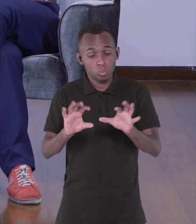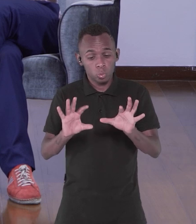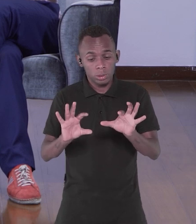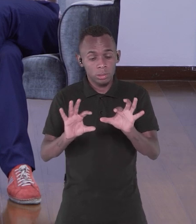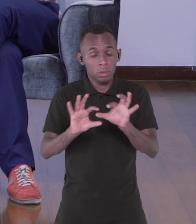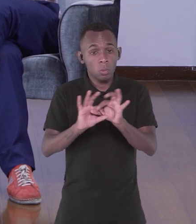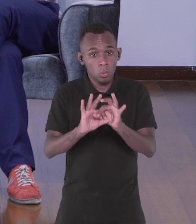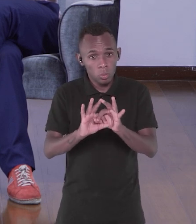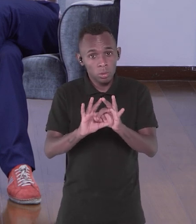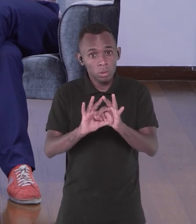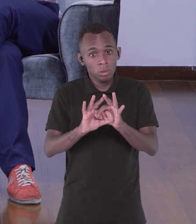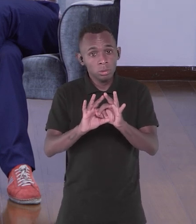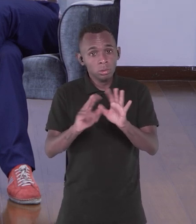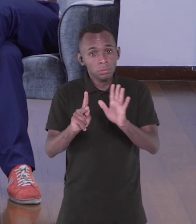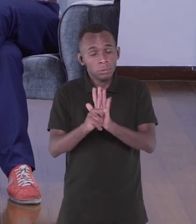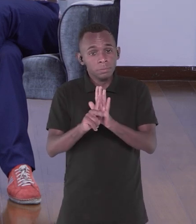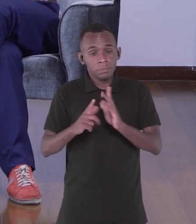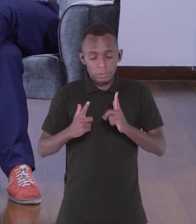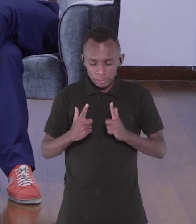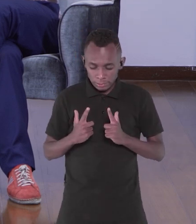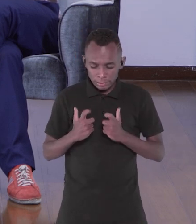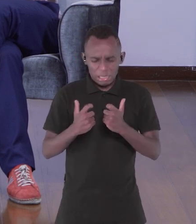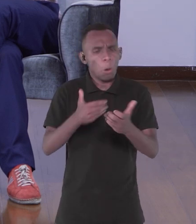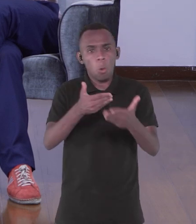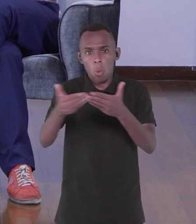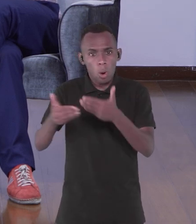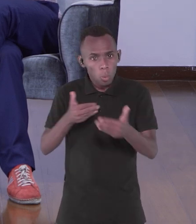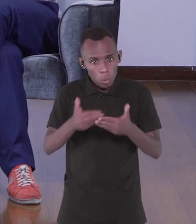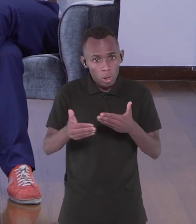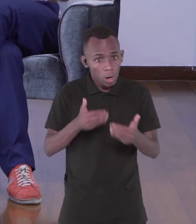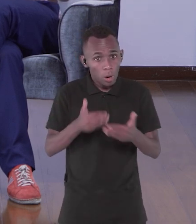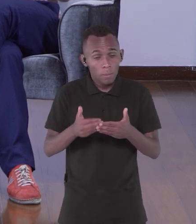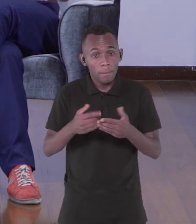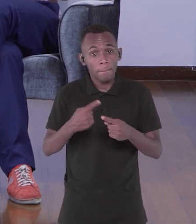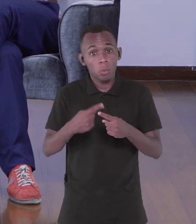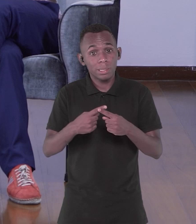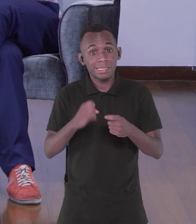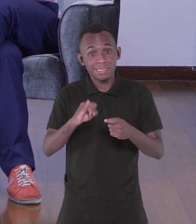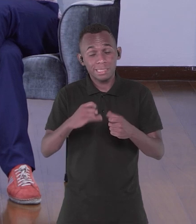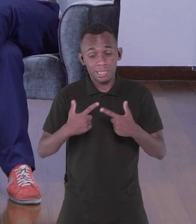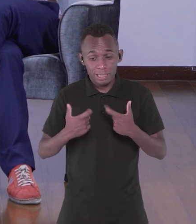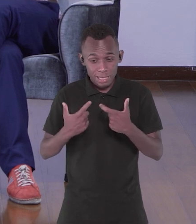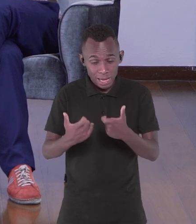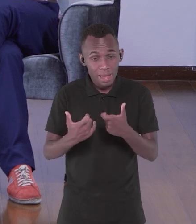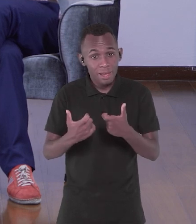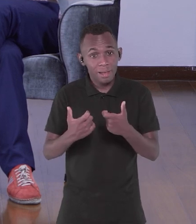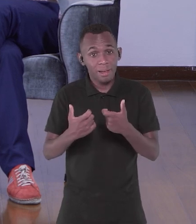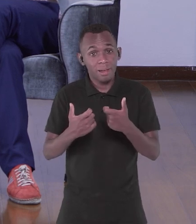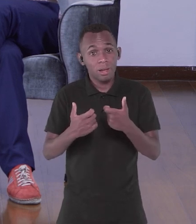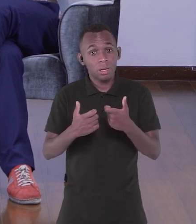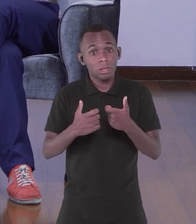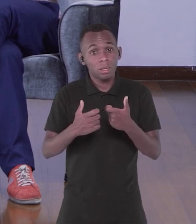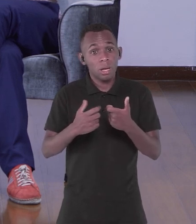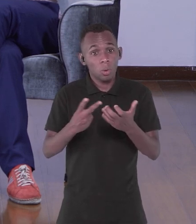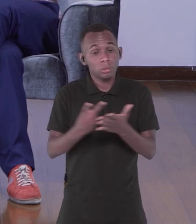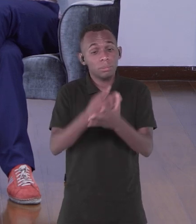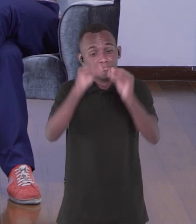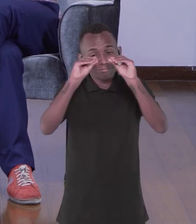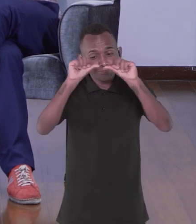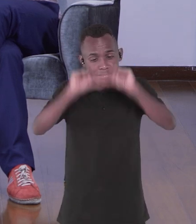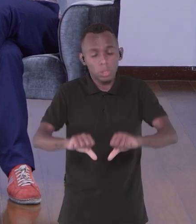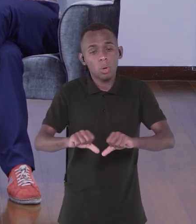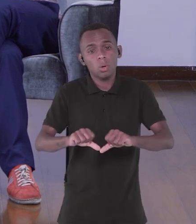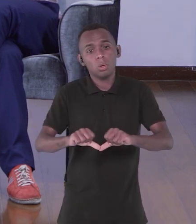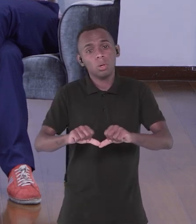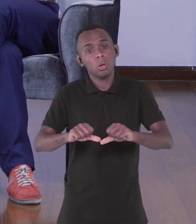integrado que qualquer guerra seria prejudicial até mesmo aquele que atacasse.